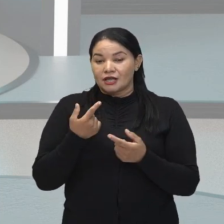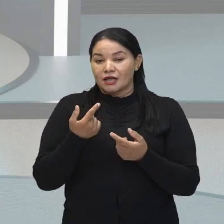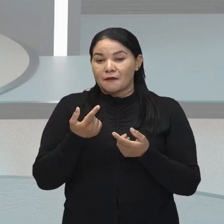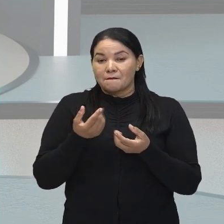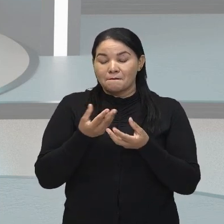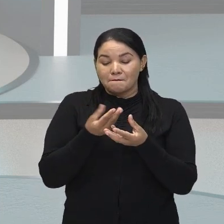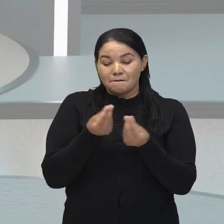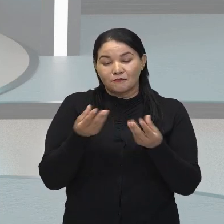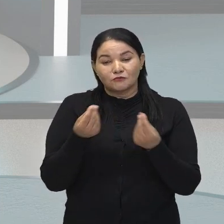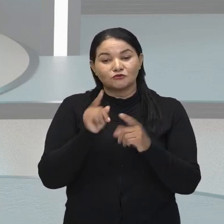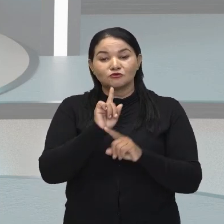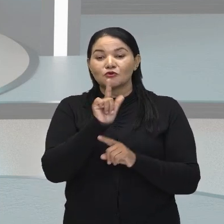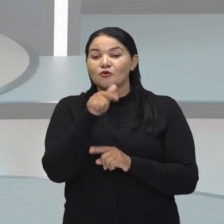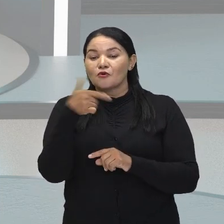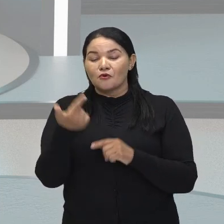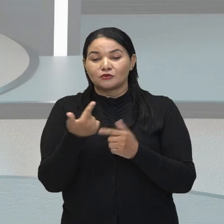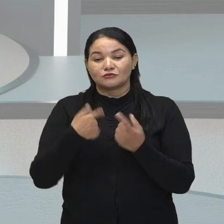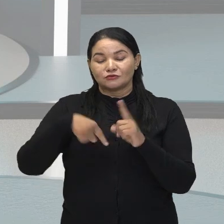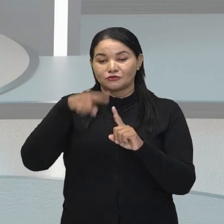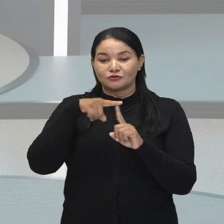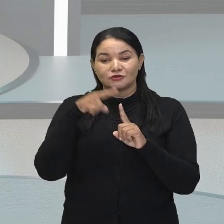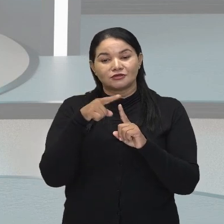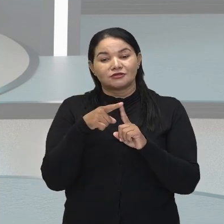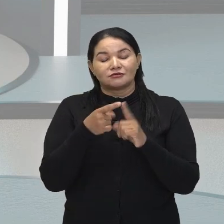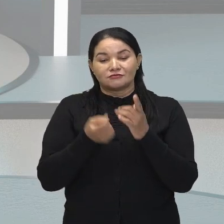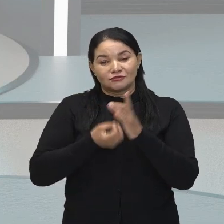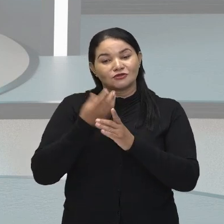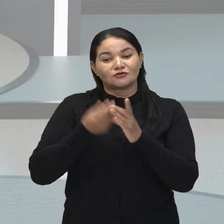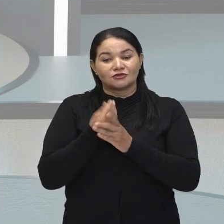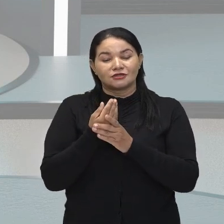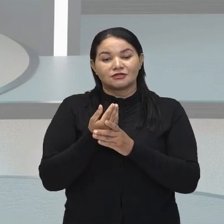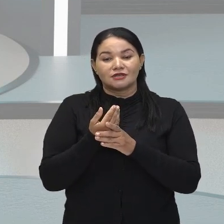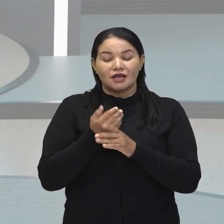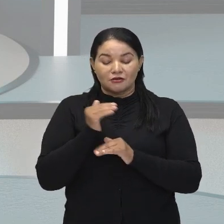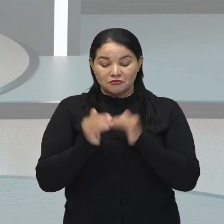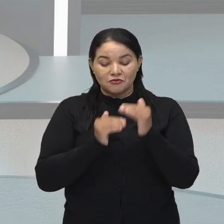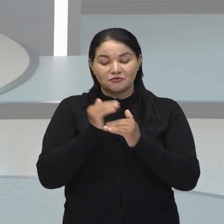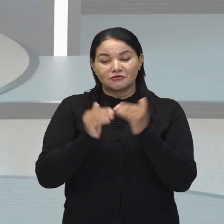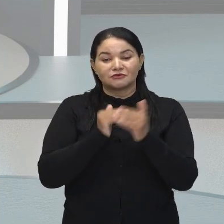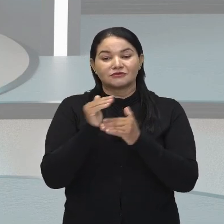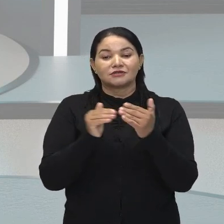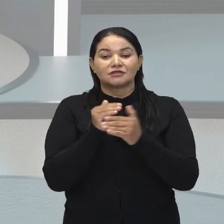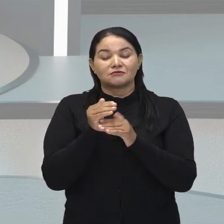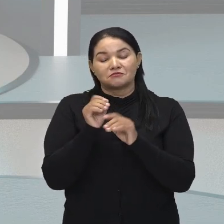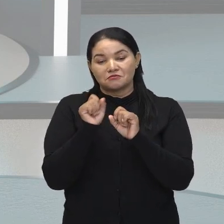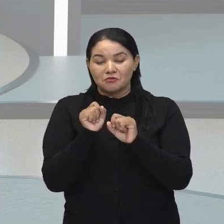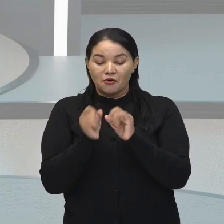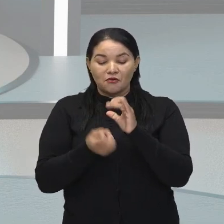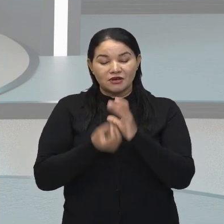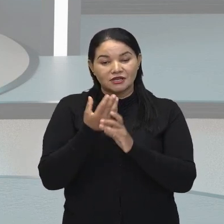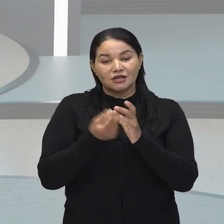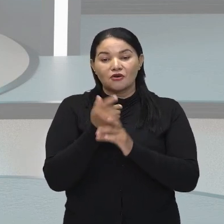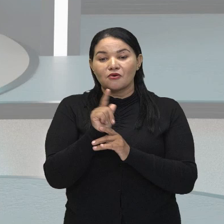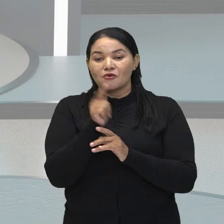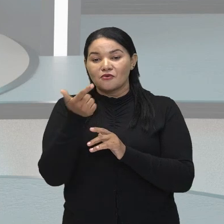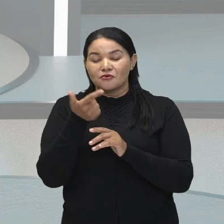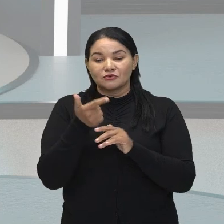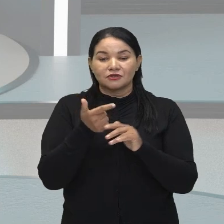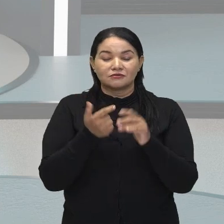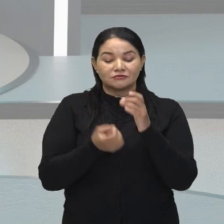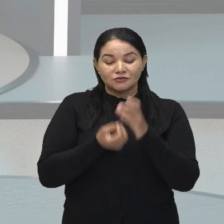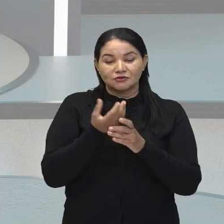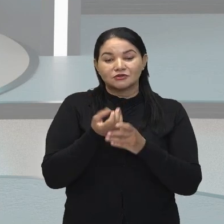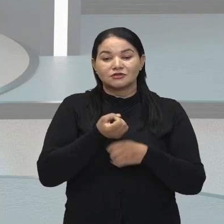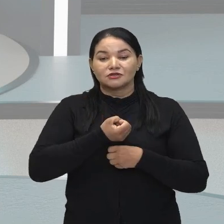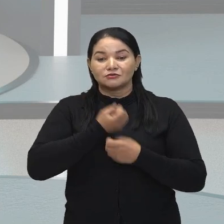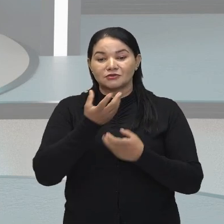outros estilos para surgirem, pois conforme vamos evoluindo, vamos criando outras manifestações para nos